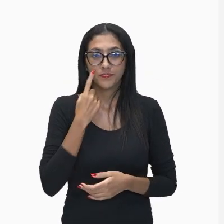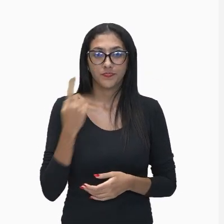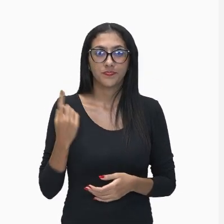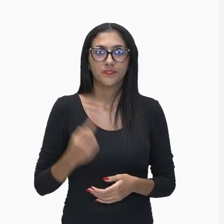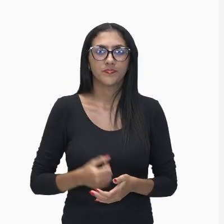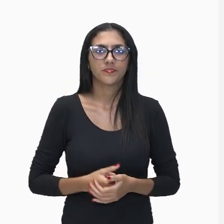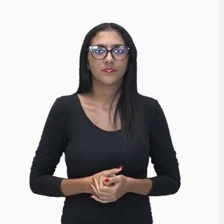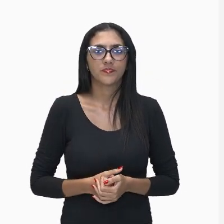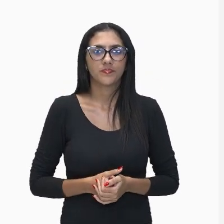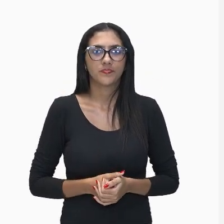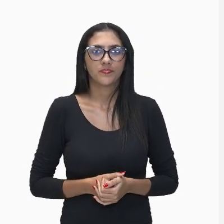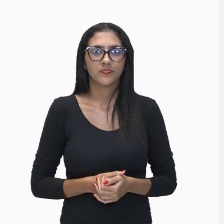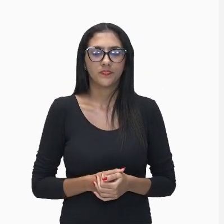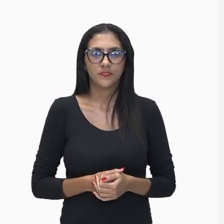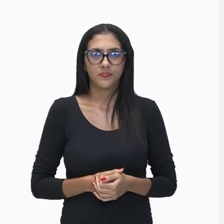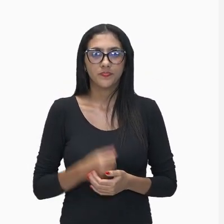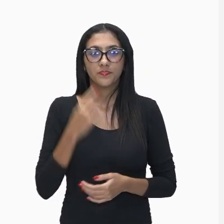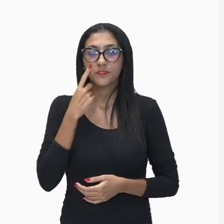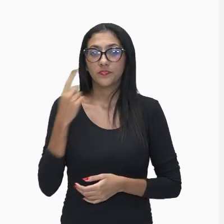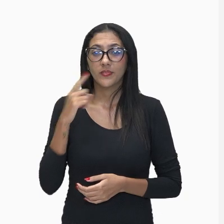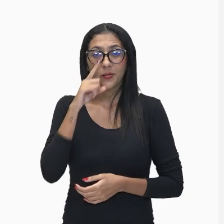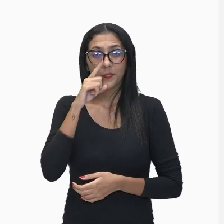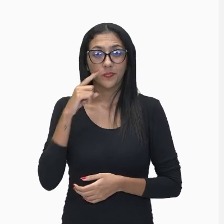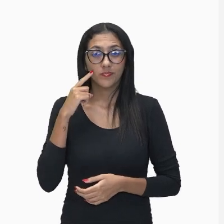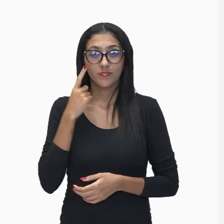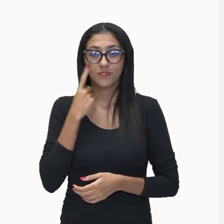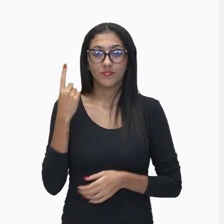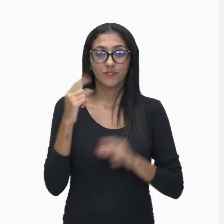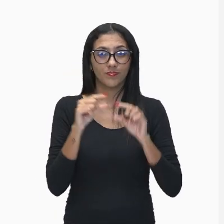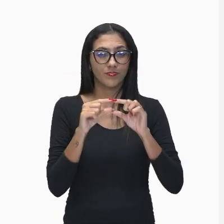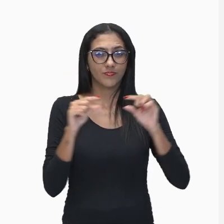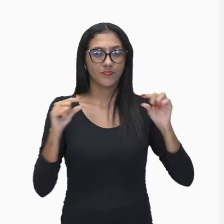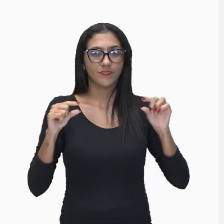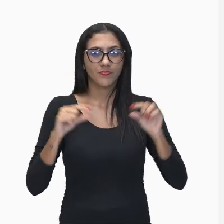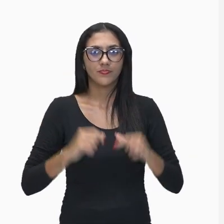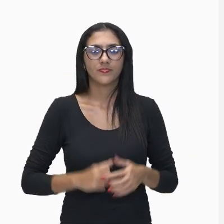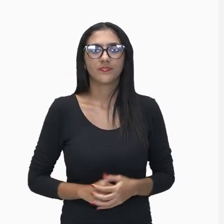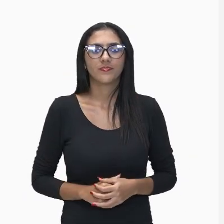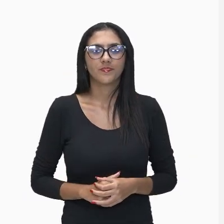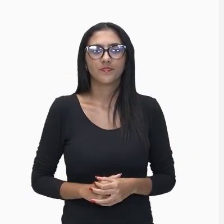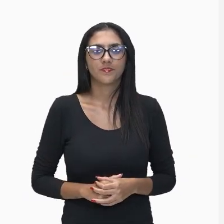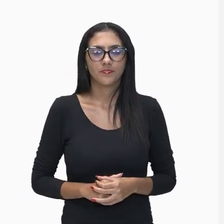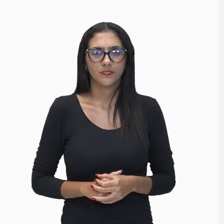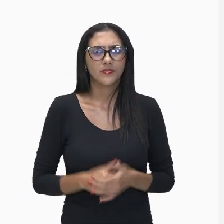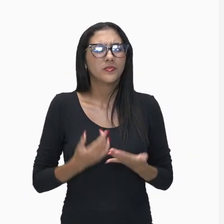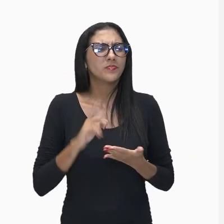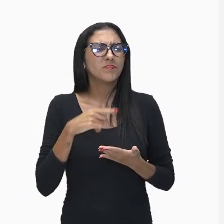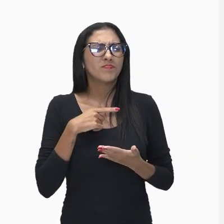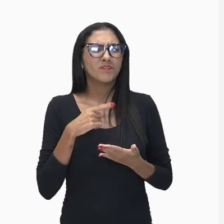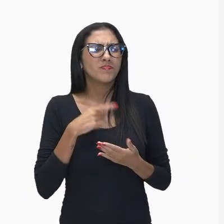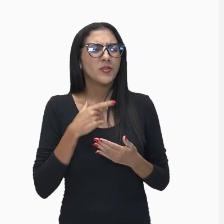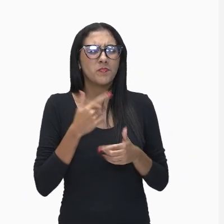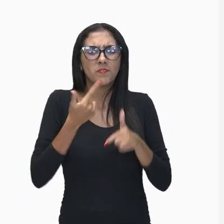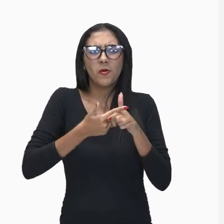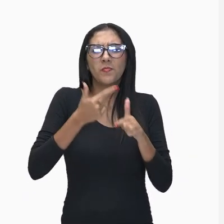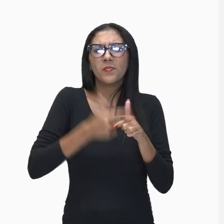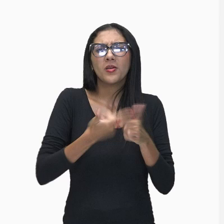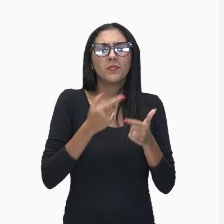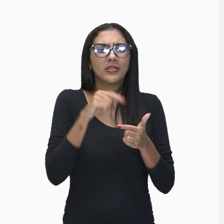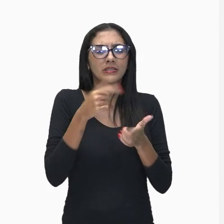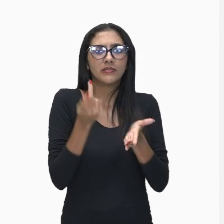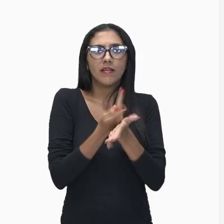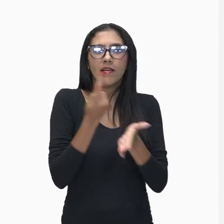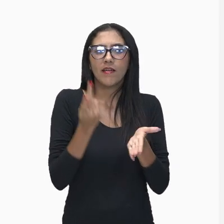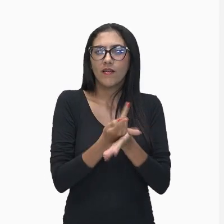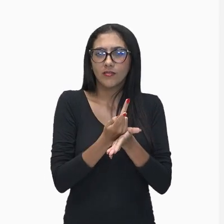observem. Fazem apenas 2 dias. Onde está o problema? Qual é o problema aqui?